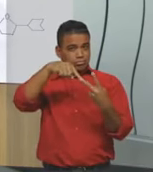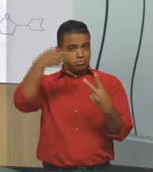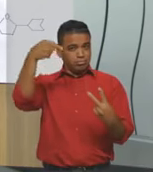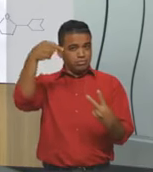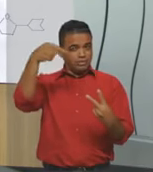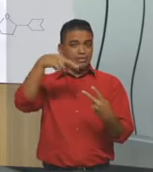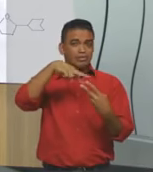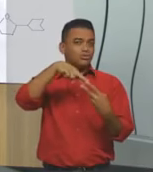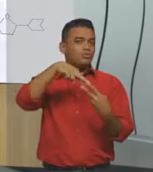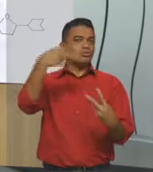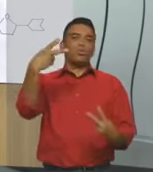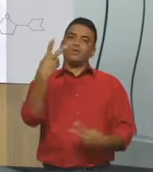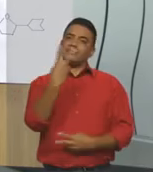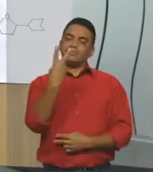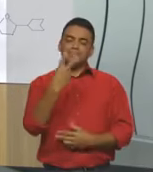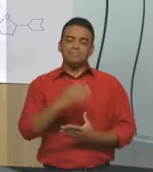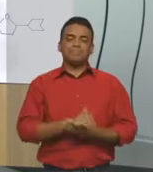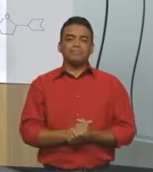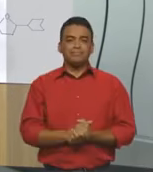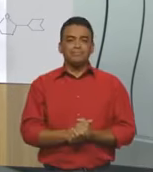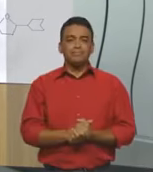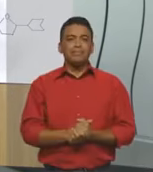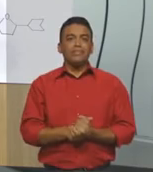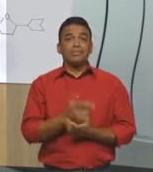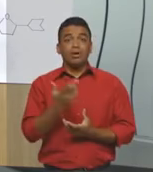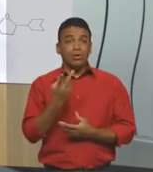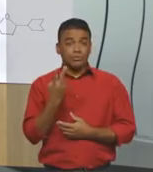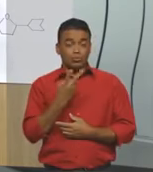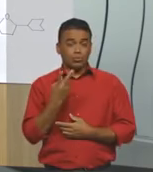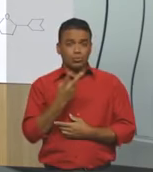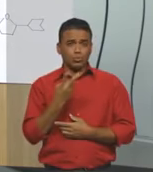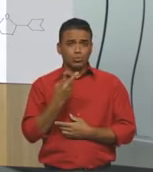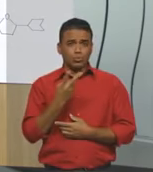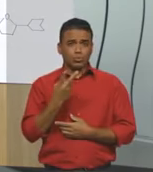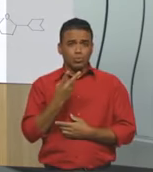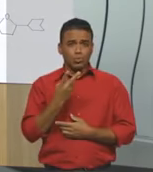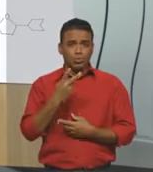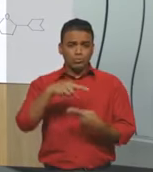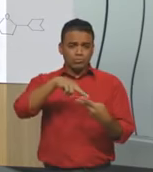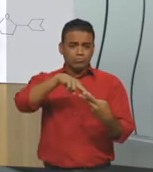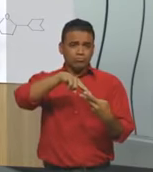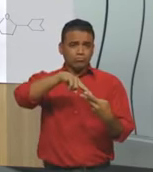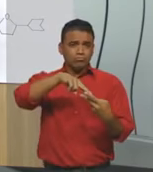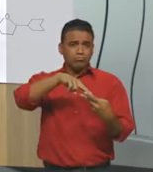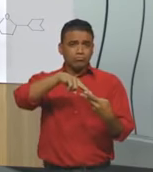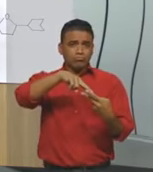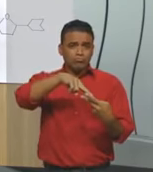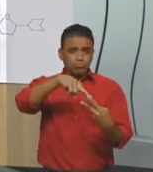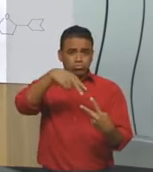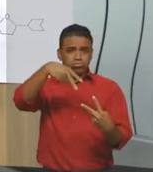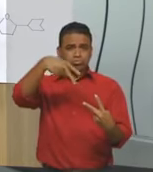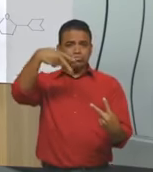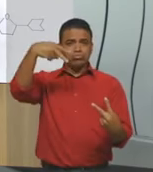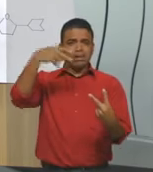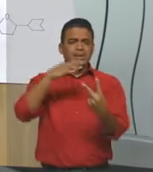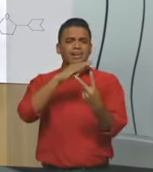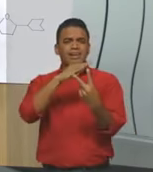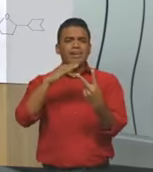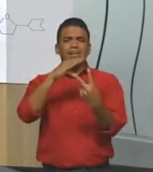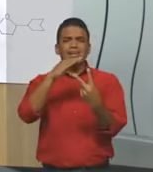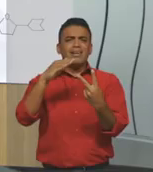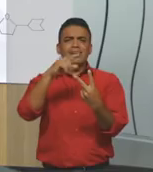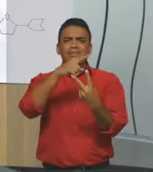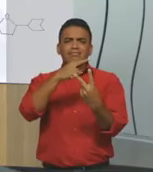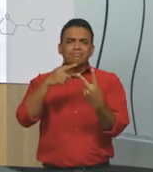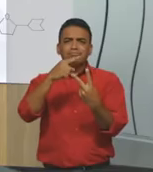outra sequência de nucleotídeo. Onde essas 2 fitas, elas vão se ligar através das bases